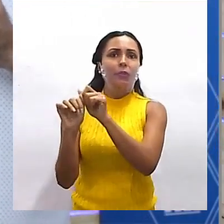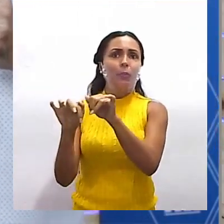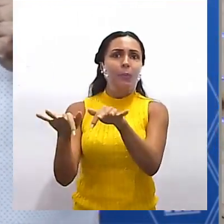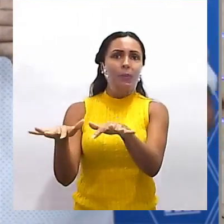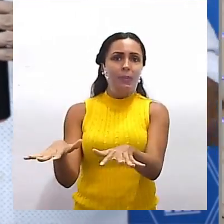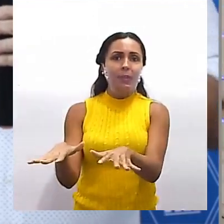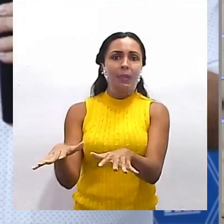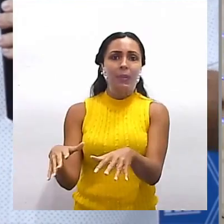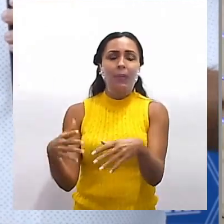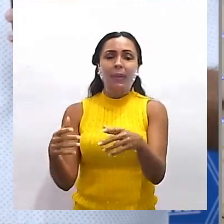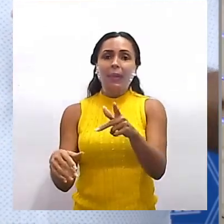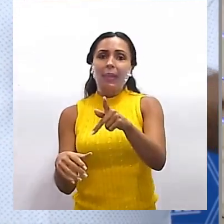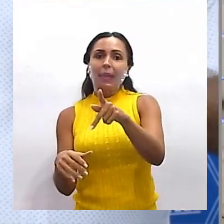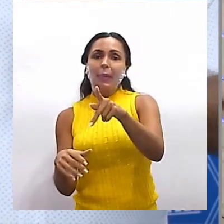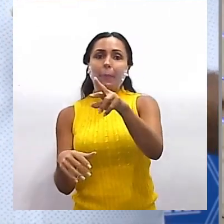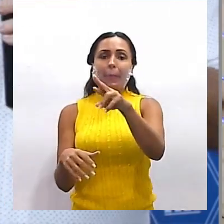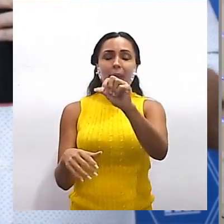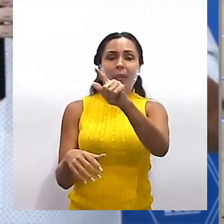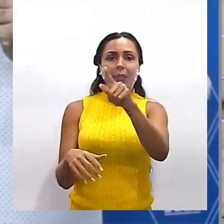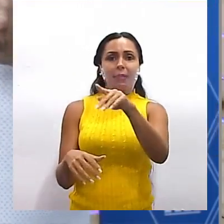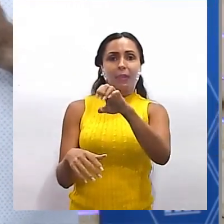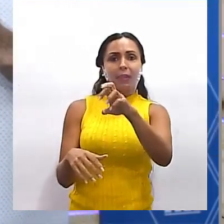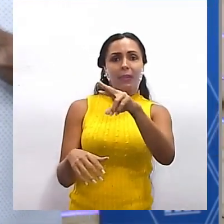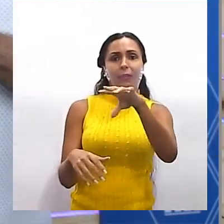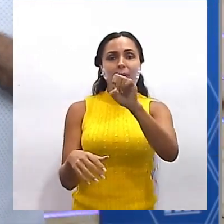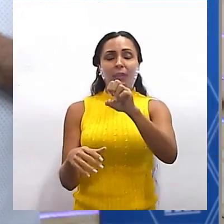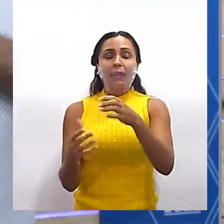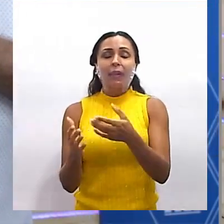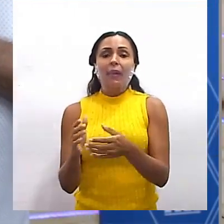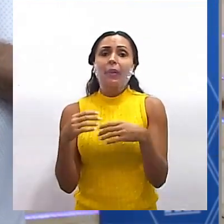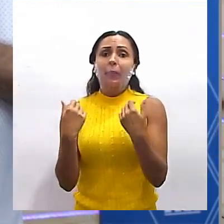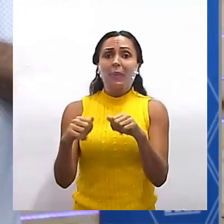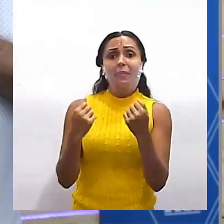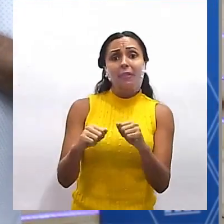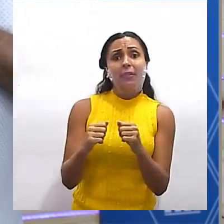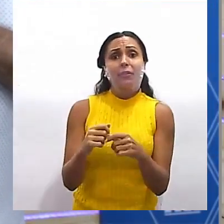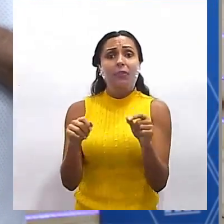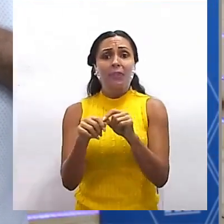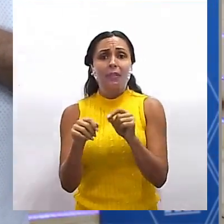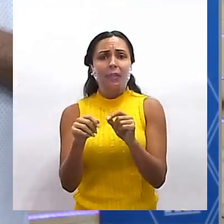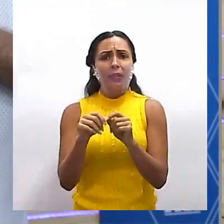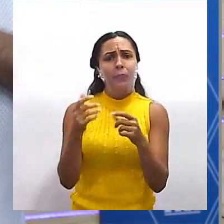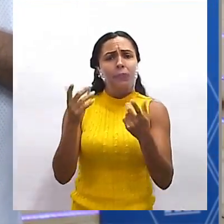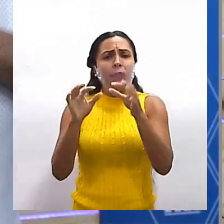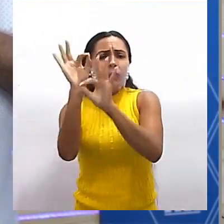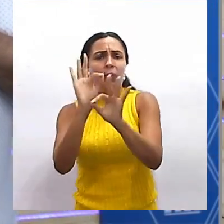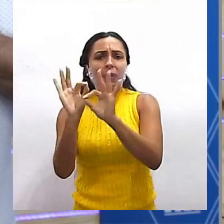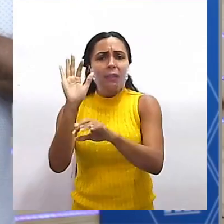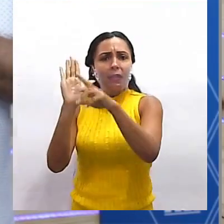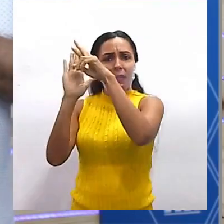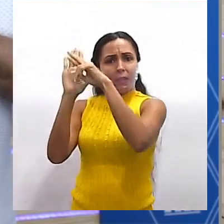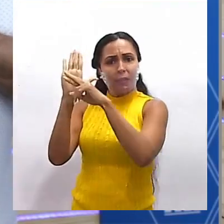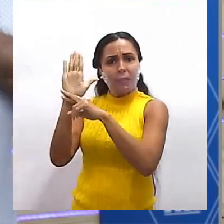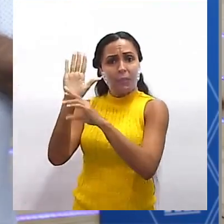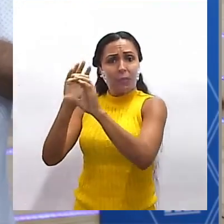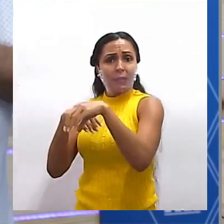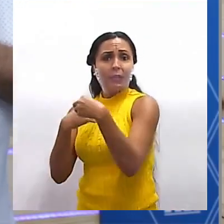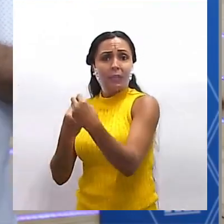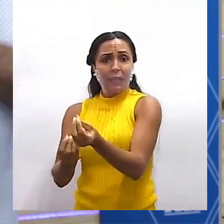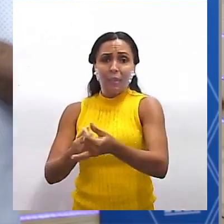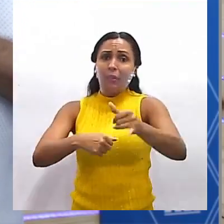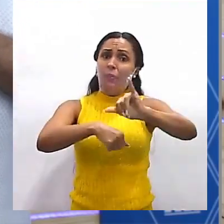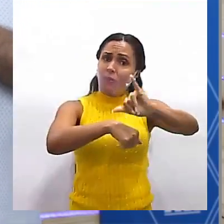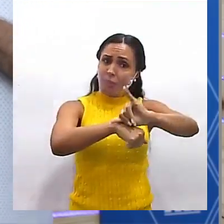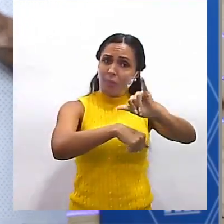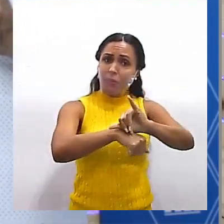em Prazeres, e eu tenho que fazer mapear um conjunto de entregas para fazer até o centro da cidade.